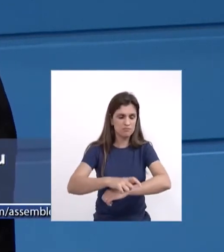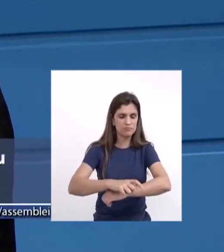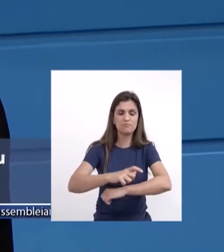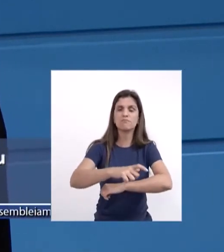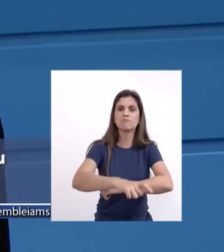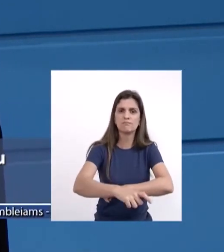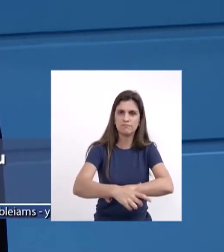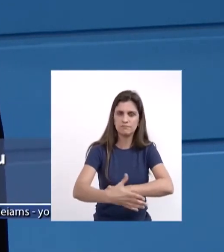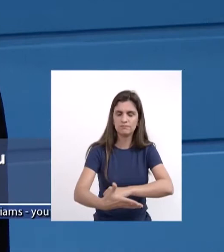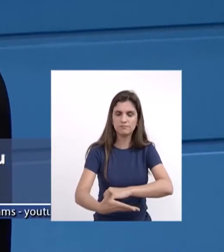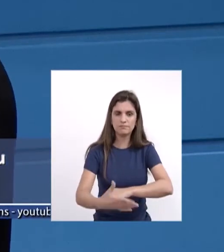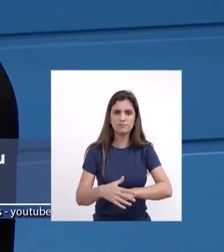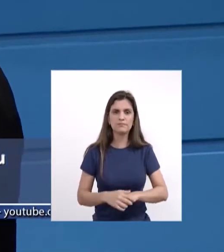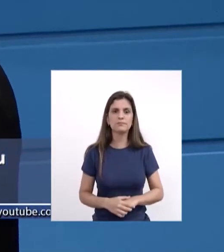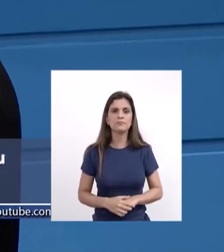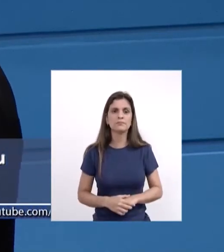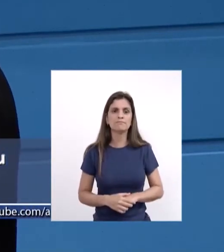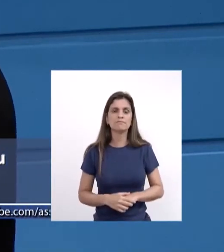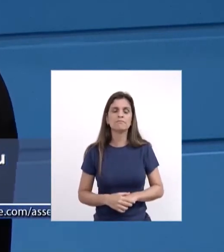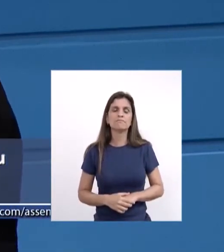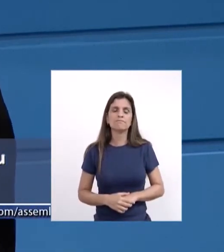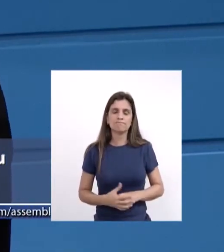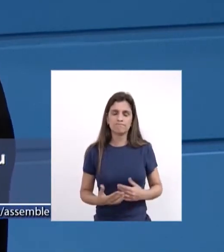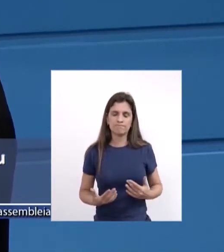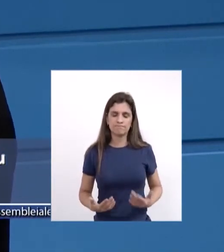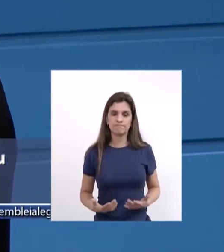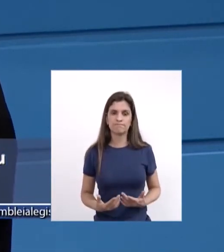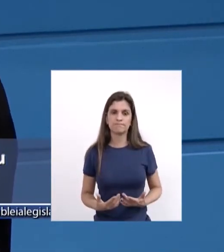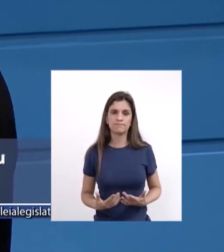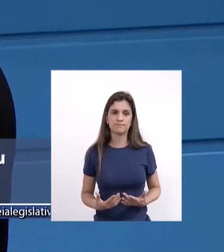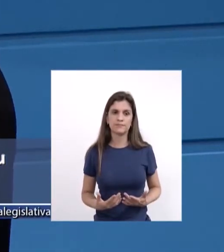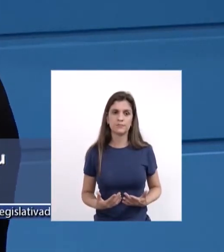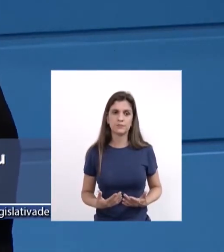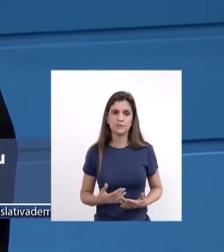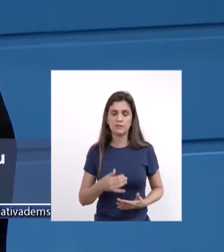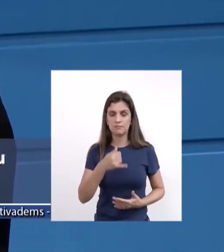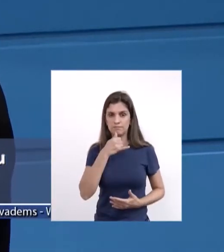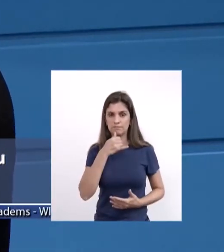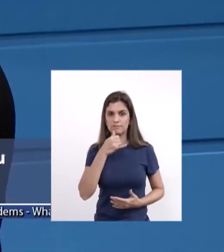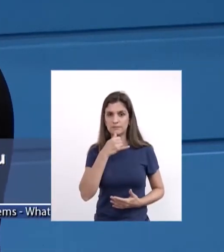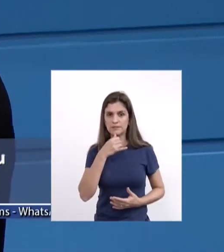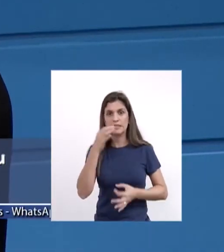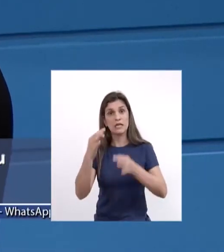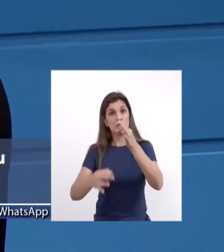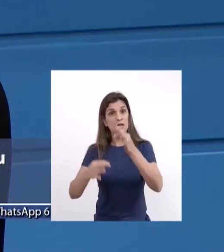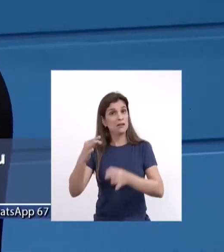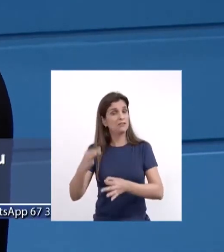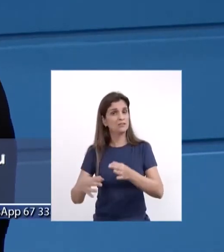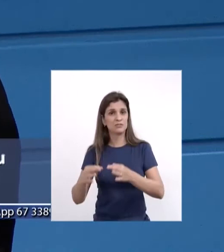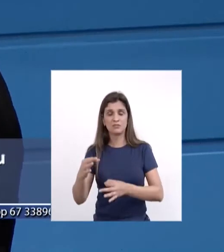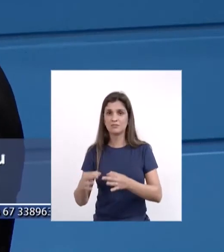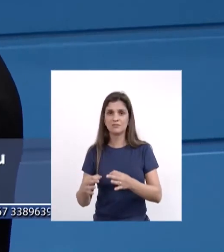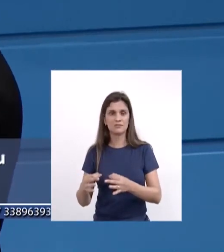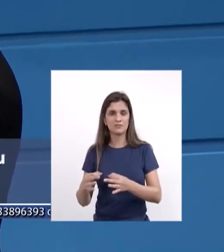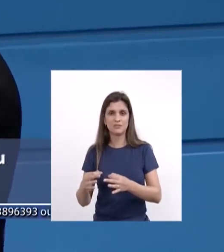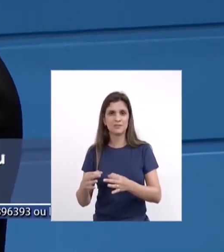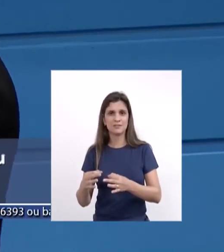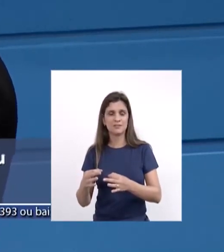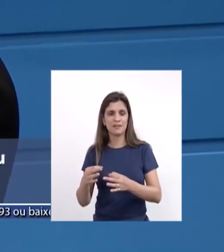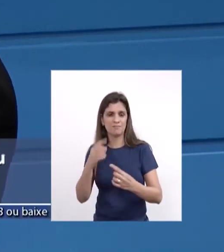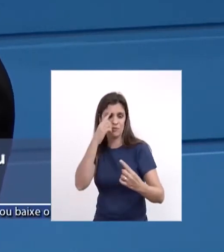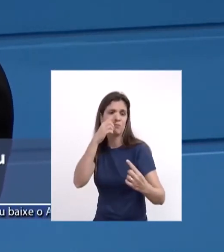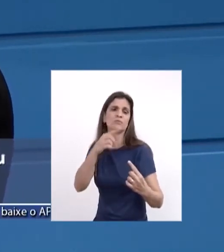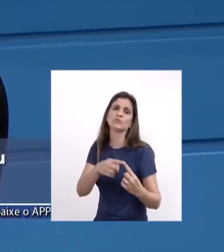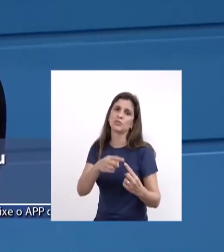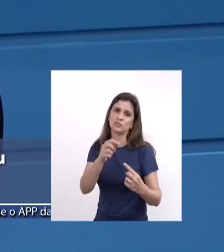por Vossa Excelência. Então, infelizmente, tem hora que a Justiça presta um desserviço. E uma